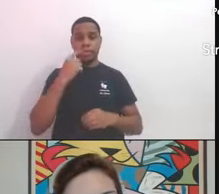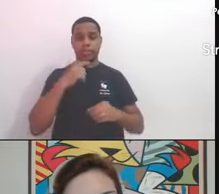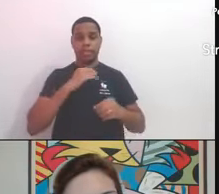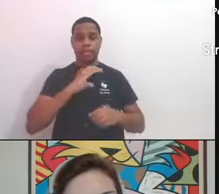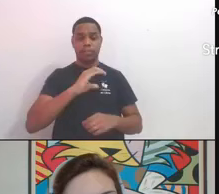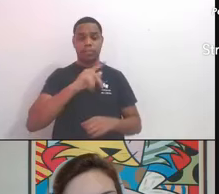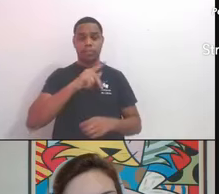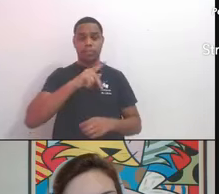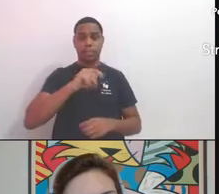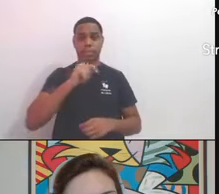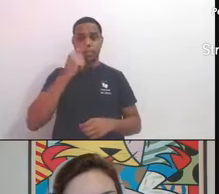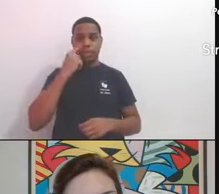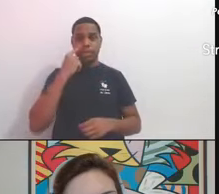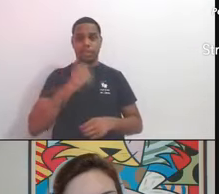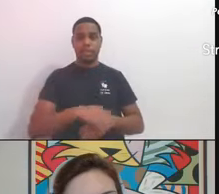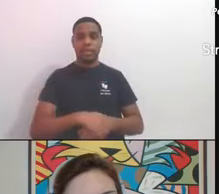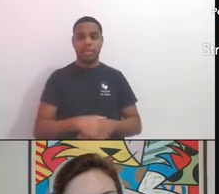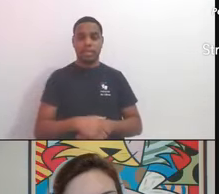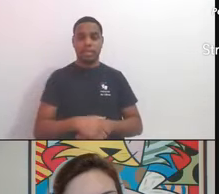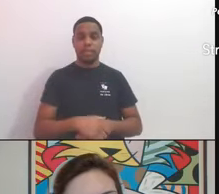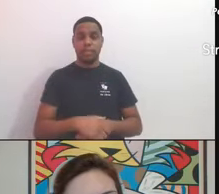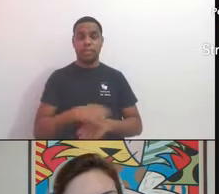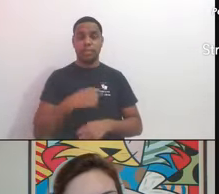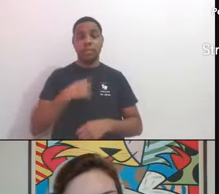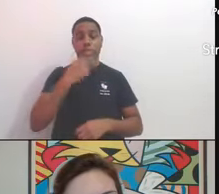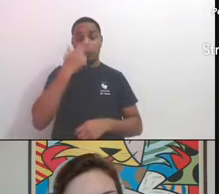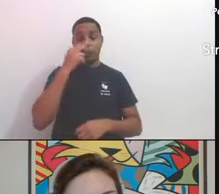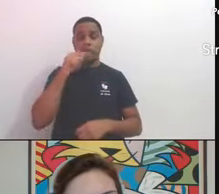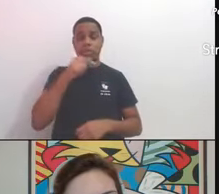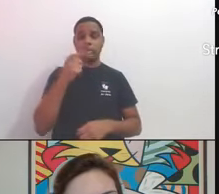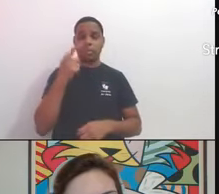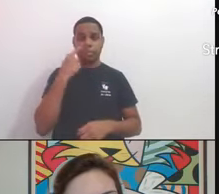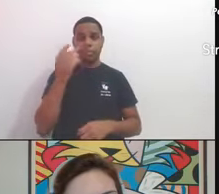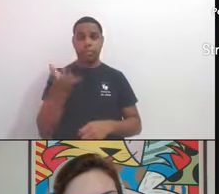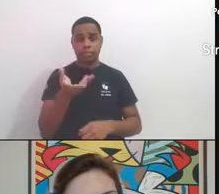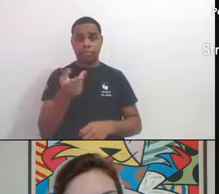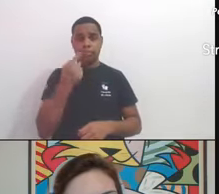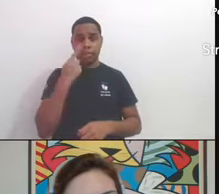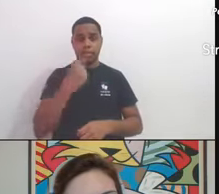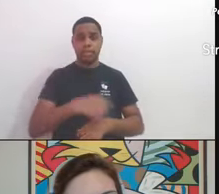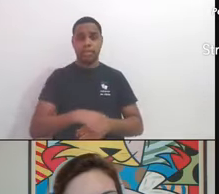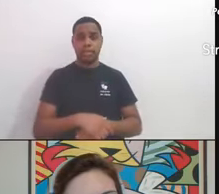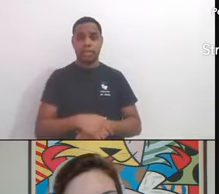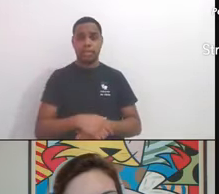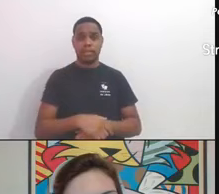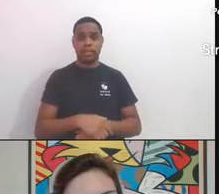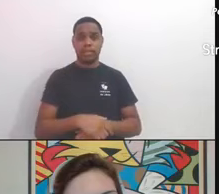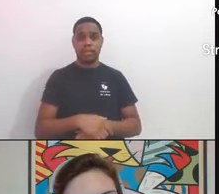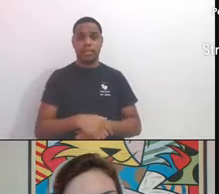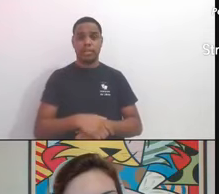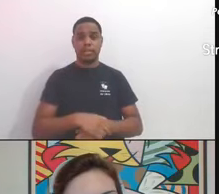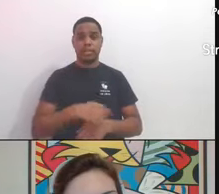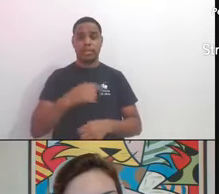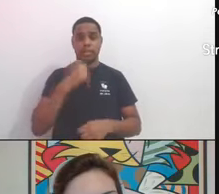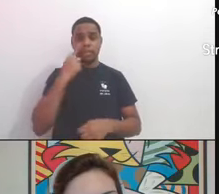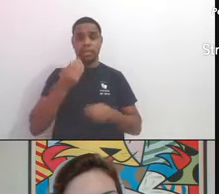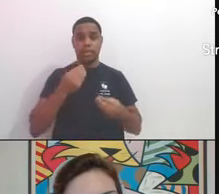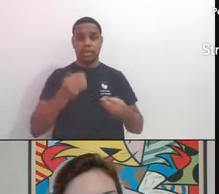com deficiência de modo geral. Acho isso fundamental e acho isso uma